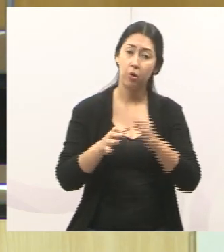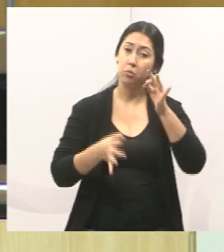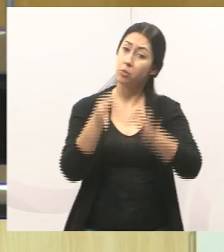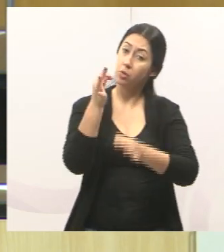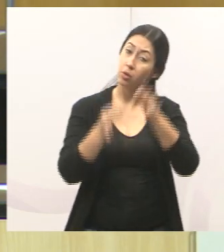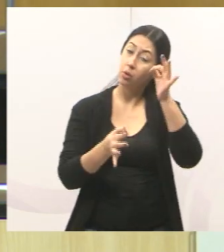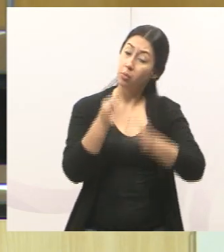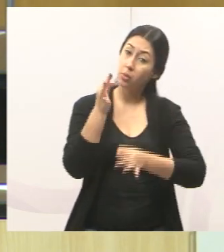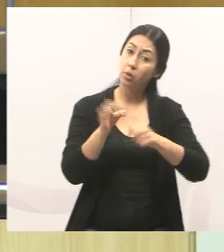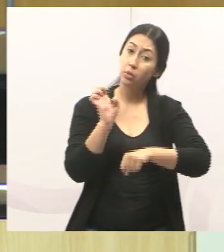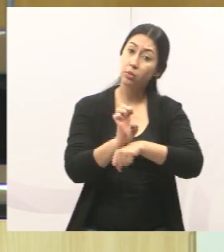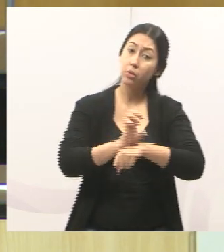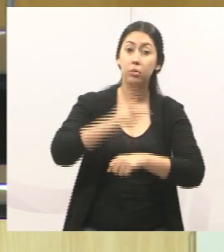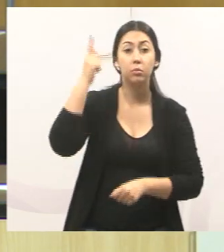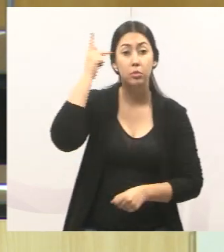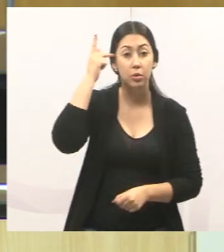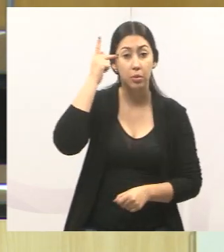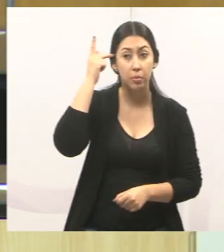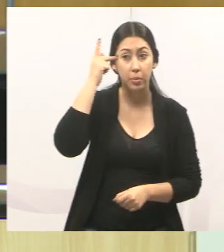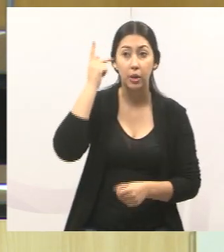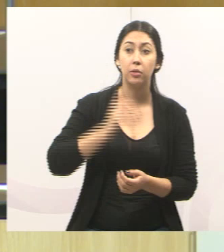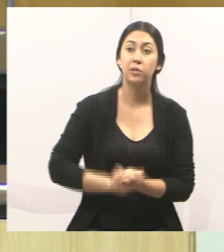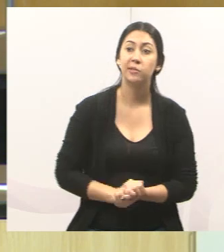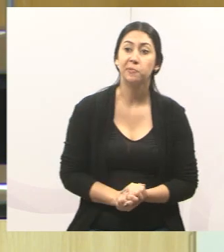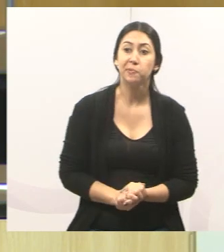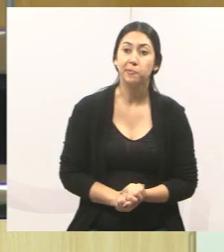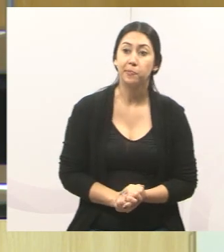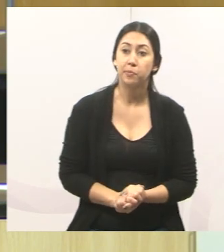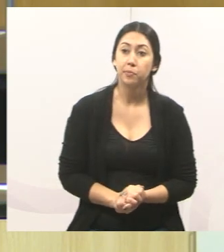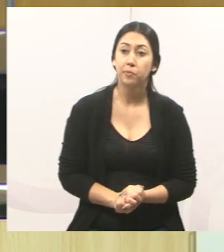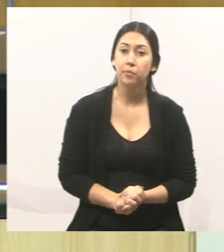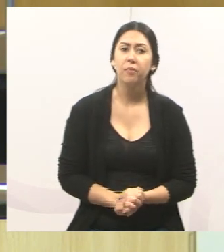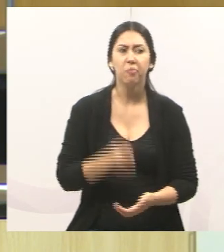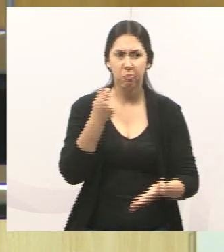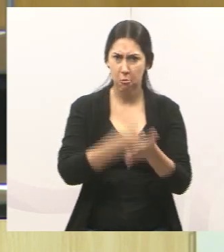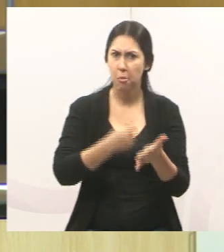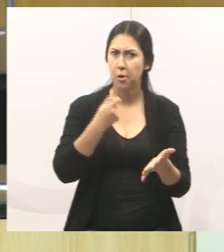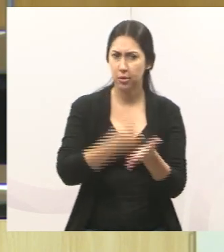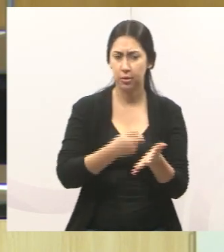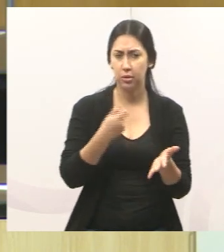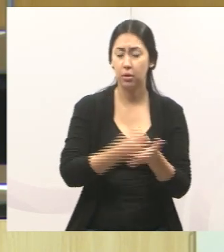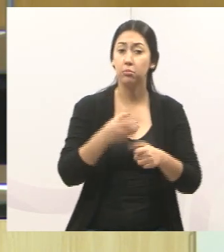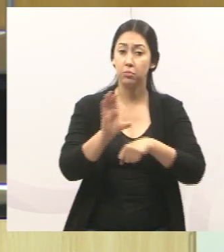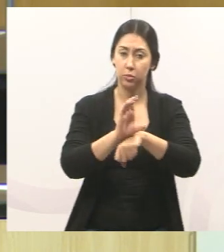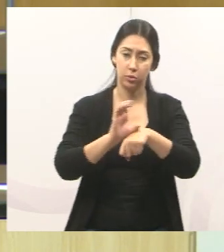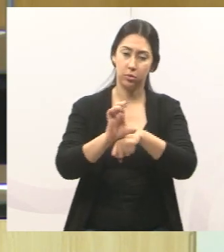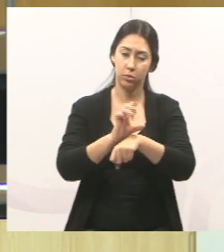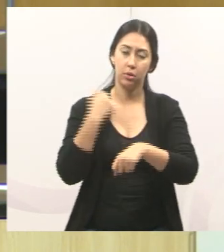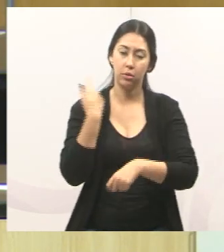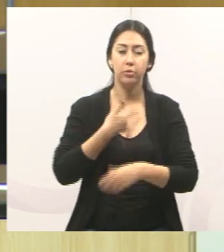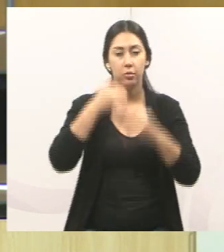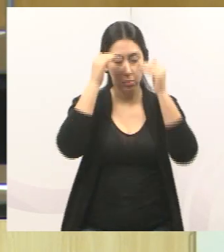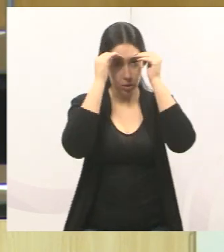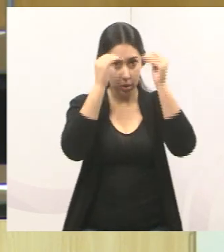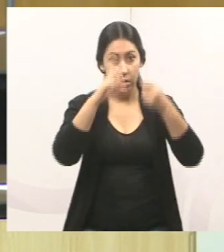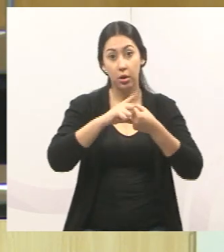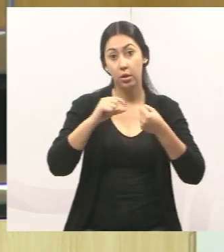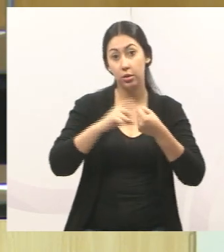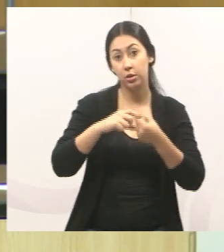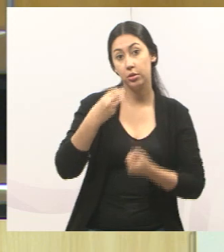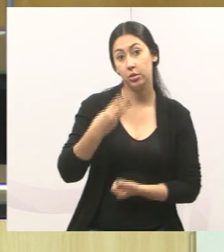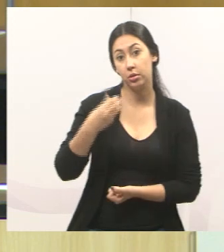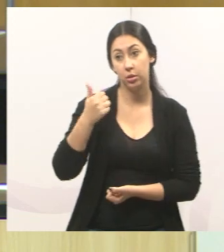de Contas do Estado de São Paulo, por força de expressa determinação constitucional. Artigo 31.